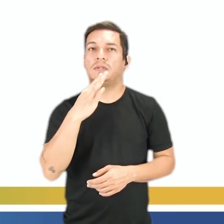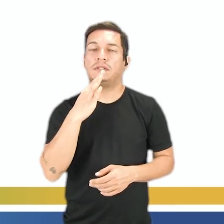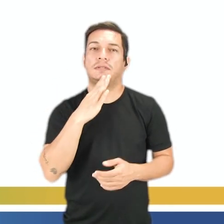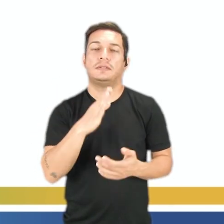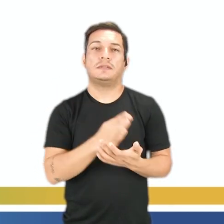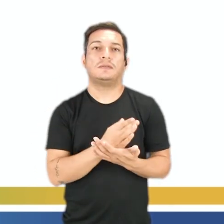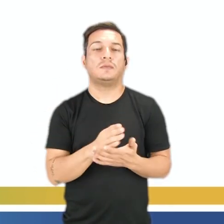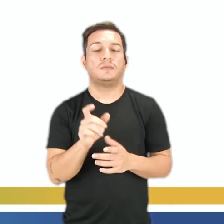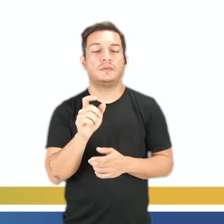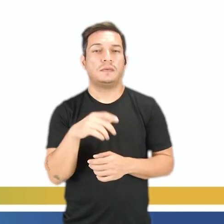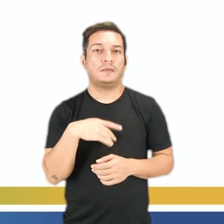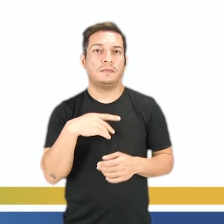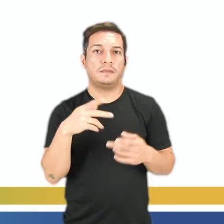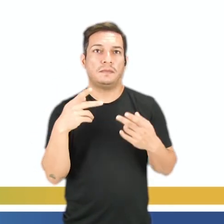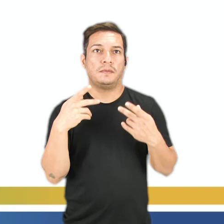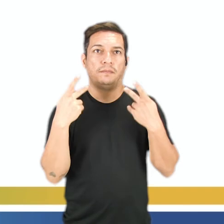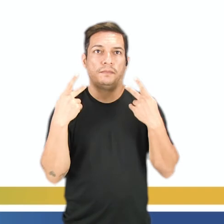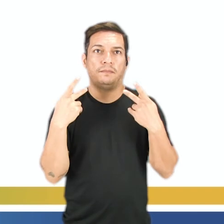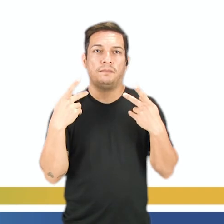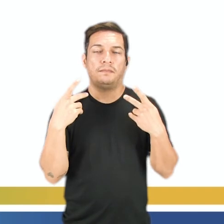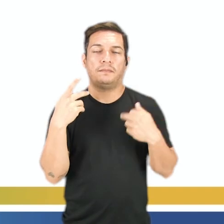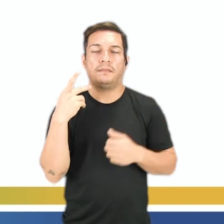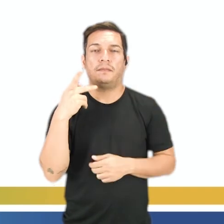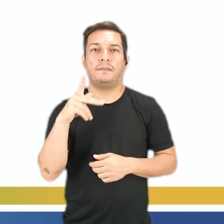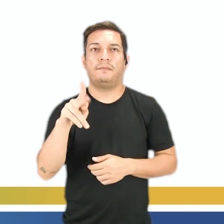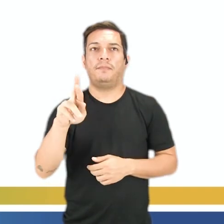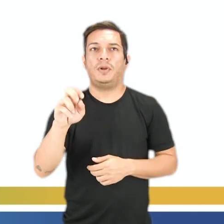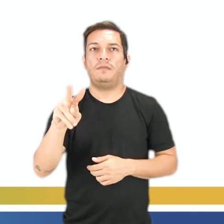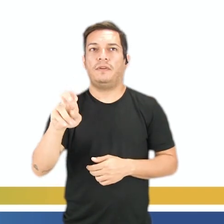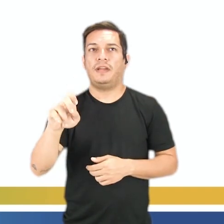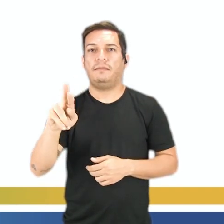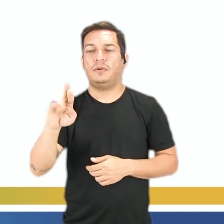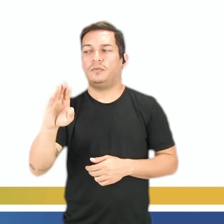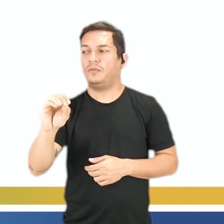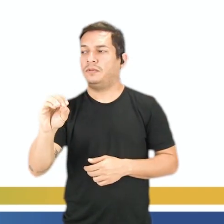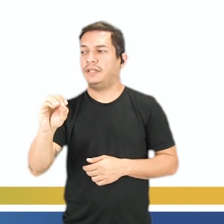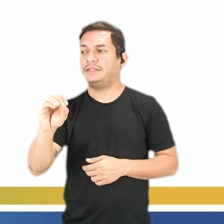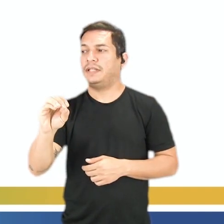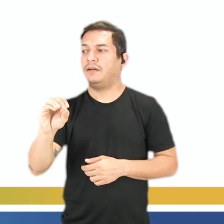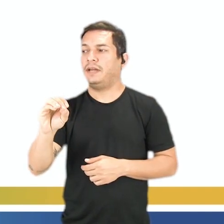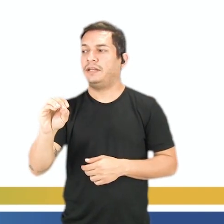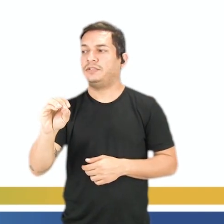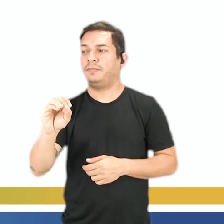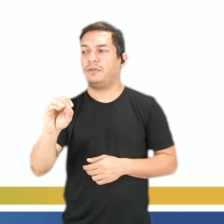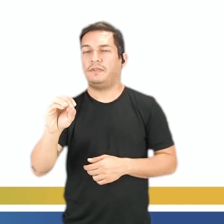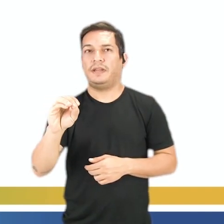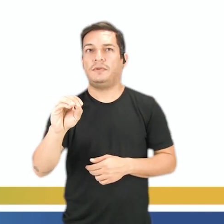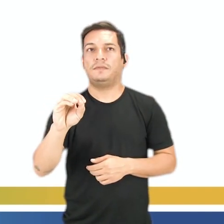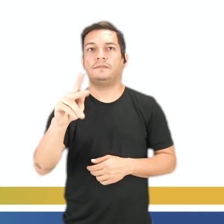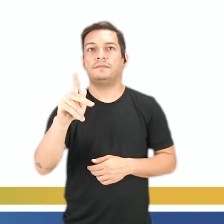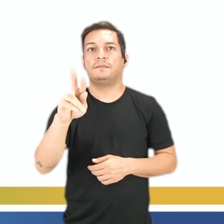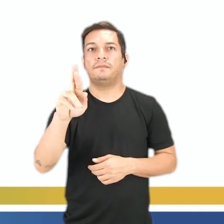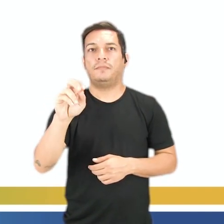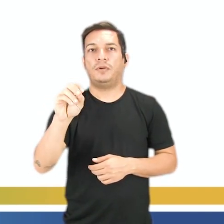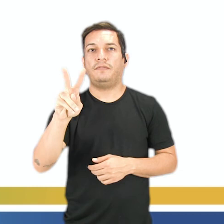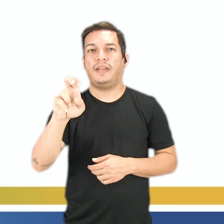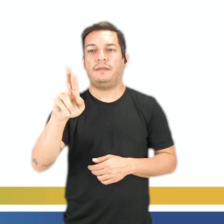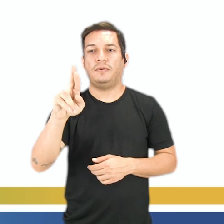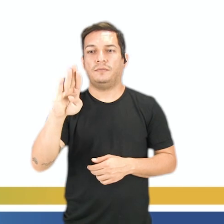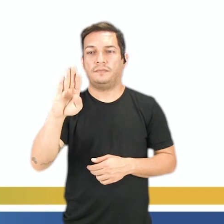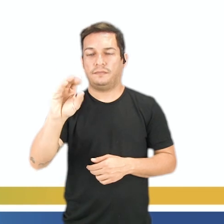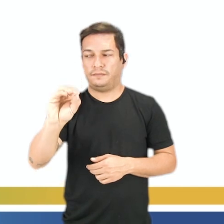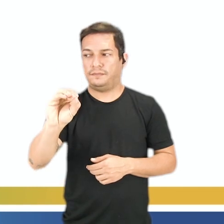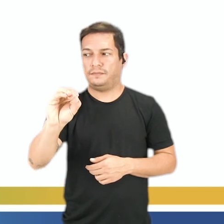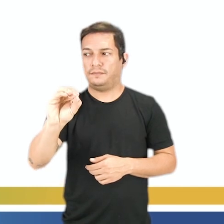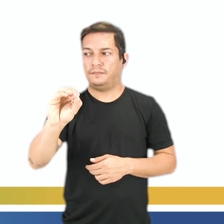algum ditado em português que parece com isso? Que tem inferno, que coisa feia, mas é só um ditado,